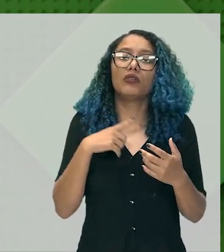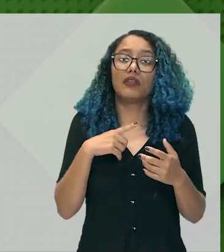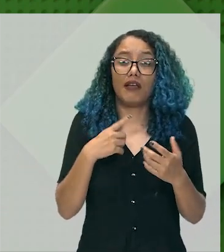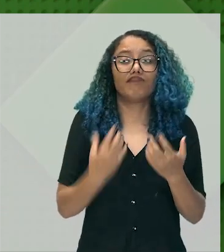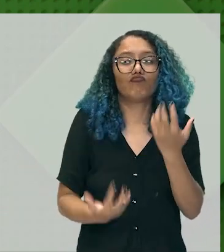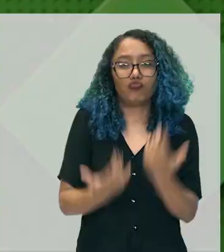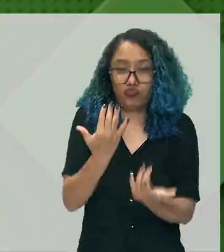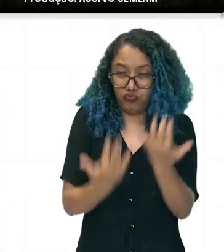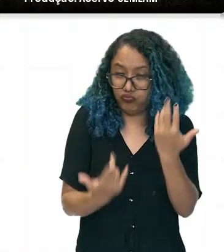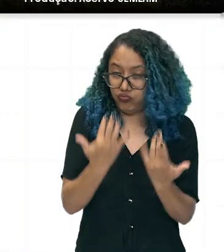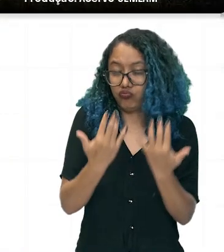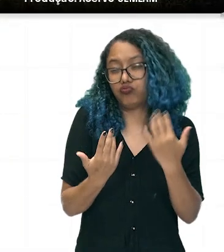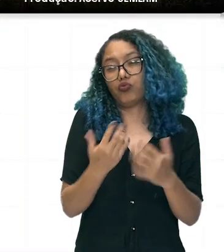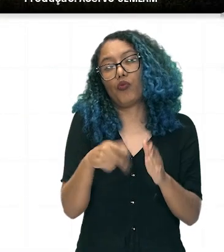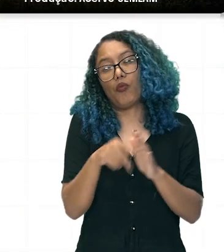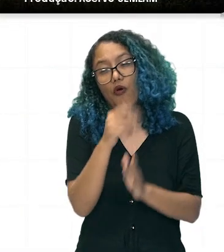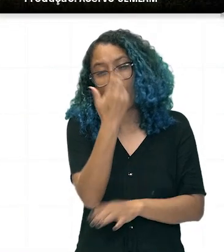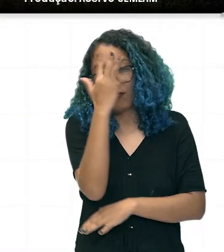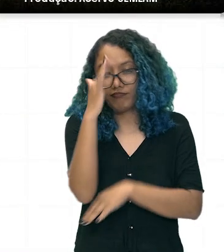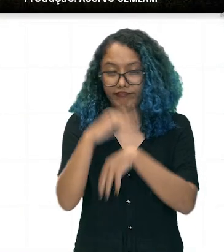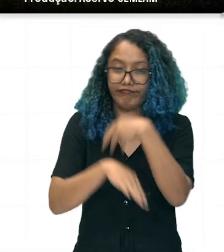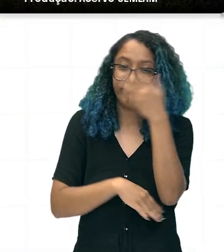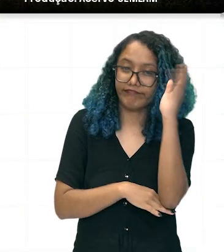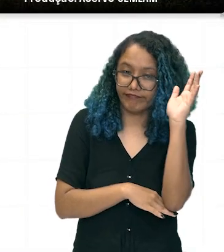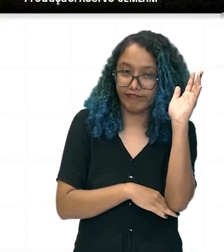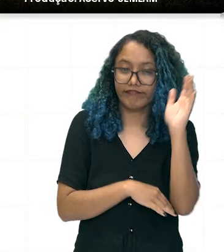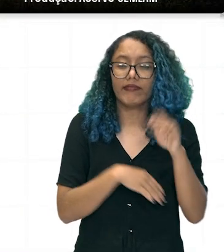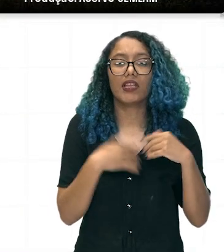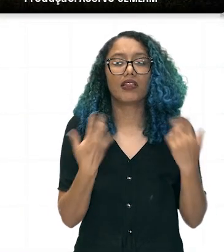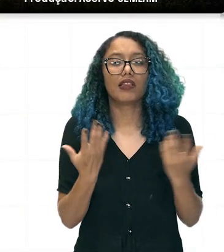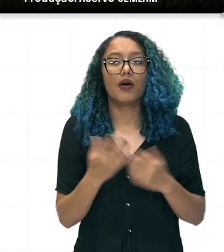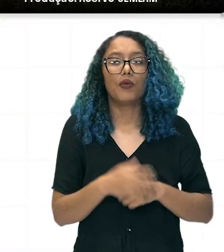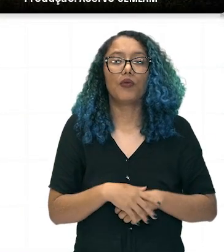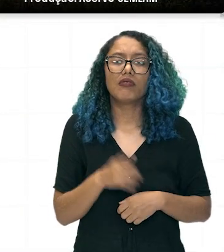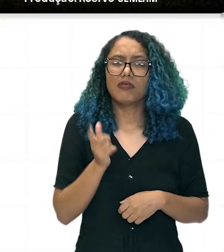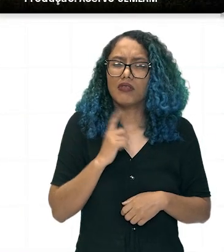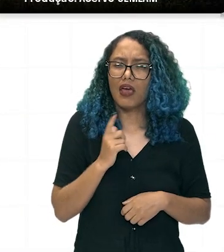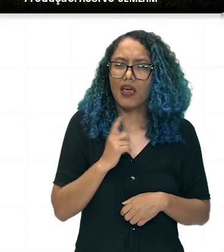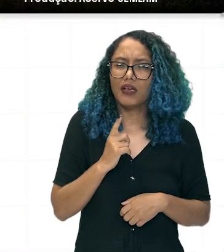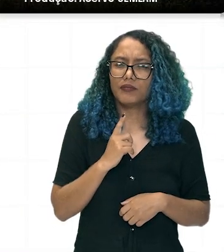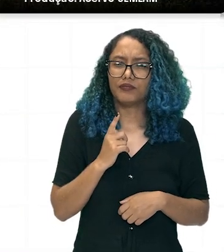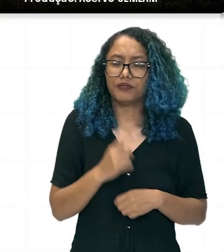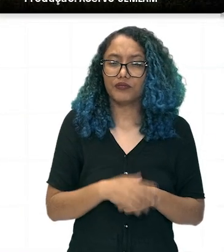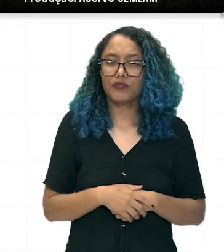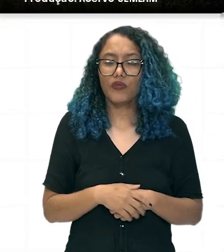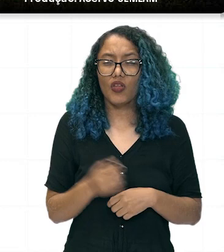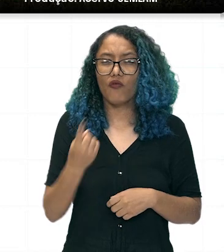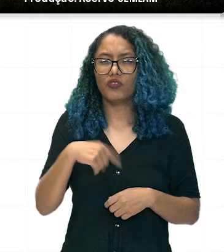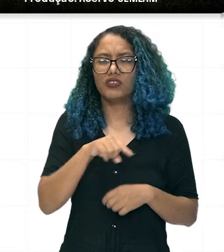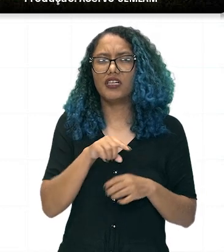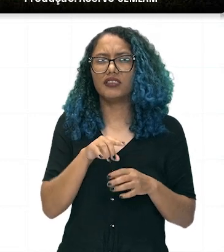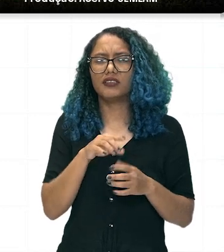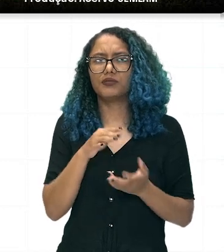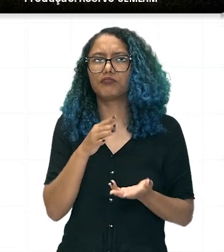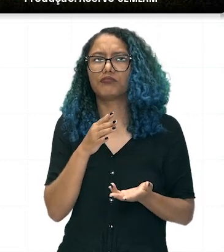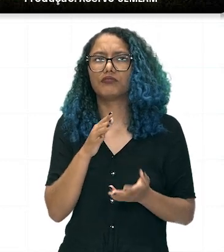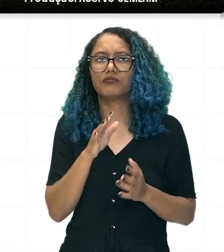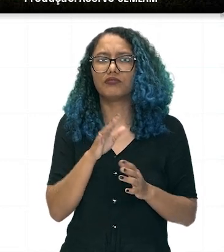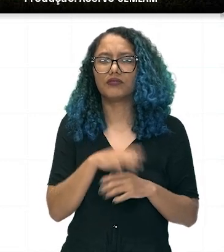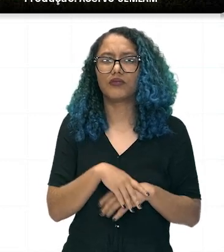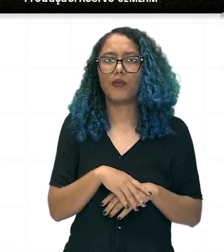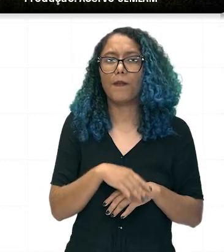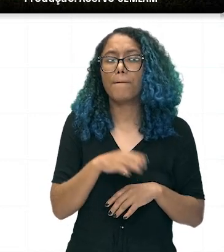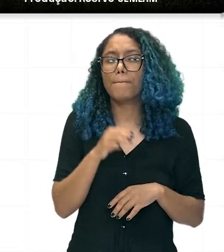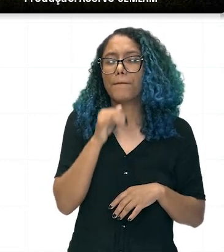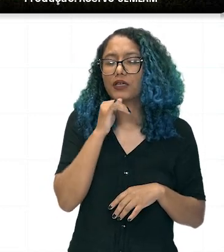incêndios florestais. Então, nos incêndios florestais, quem vocês aí já ouviu falar